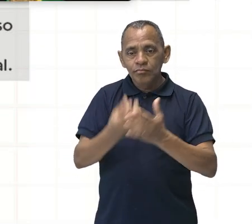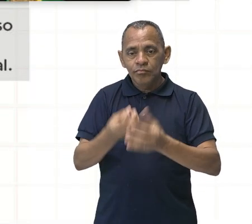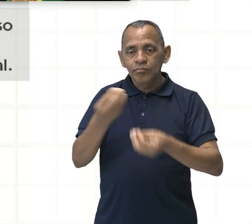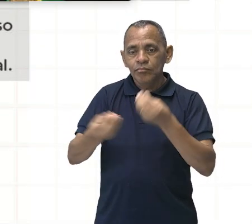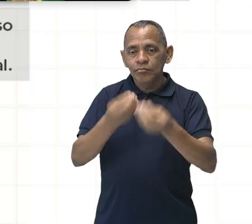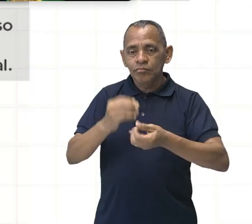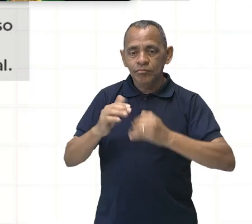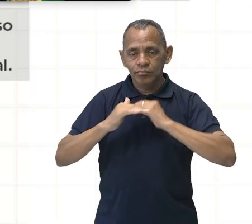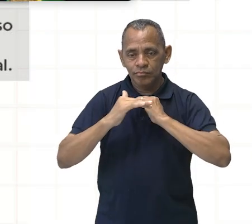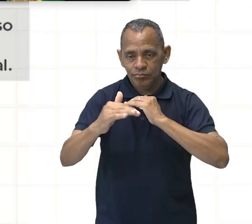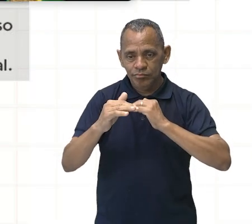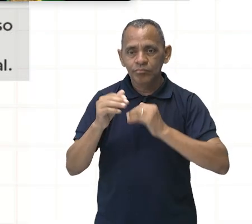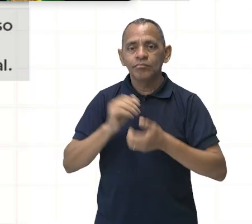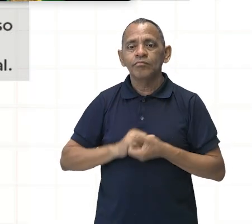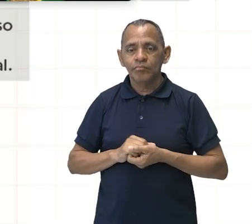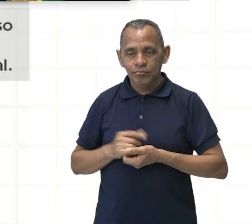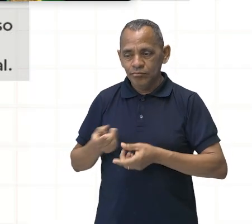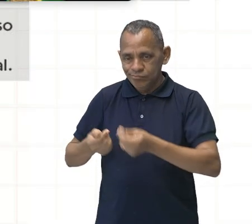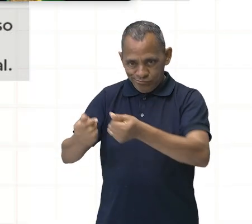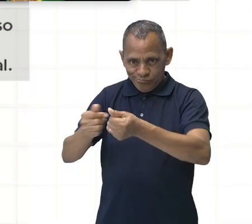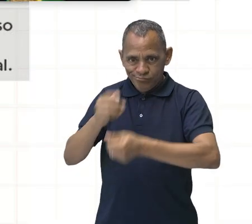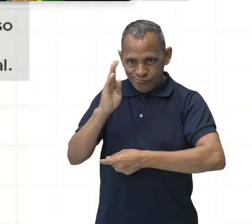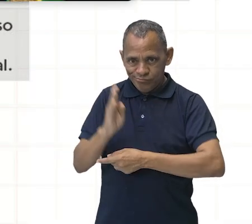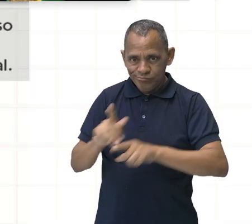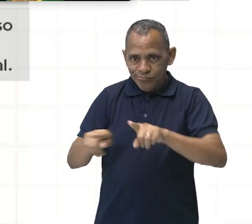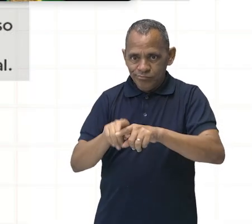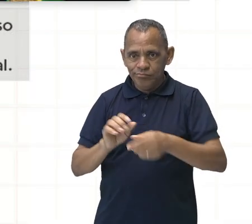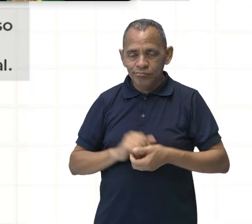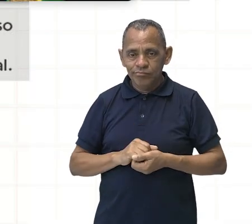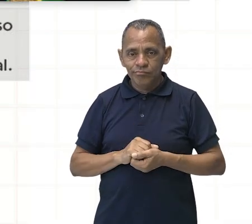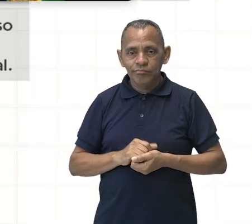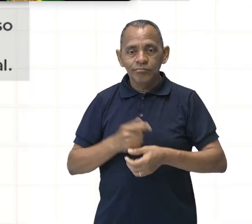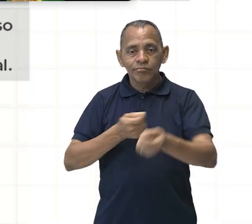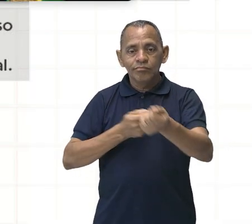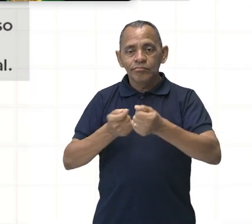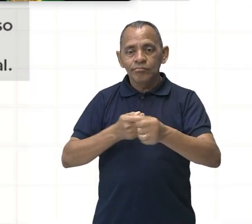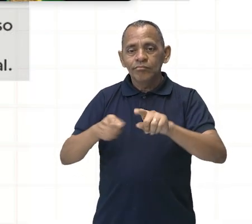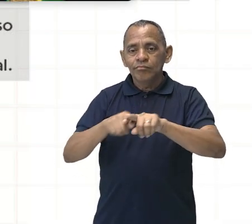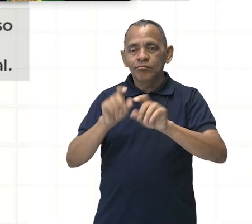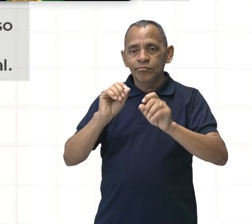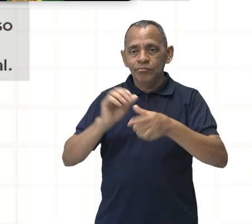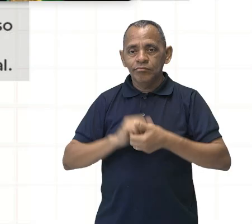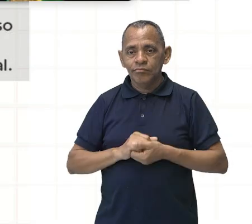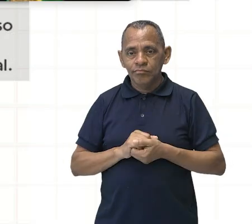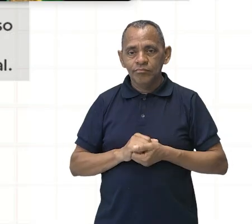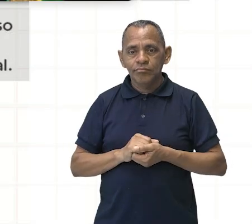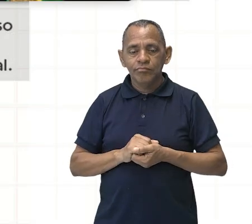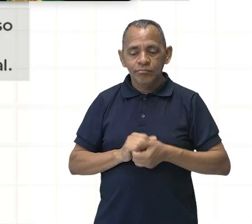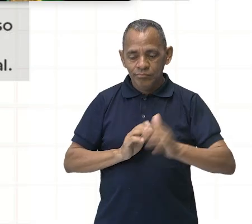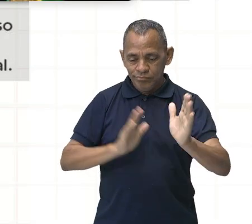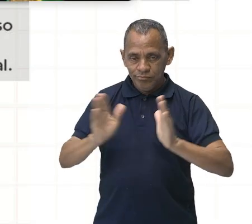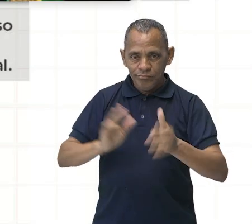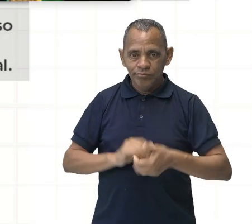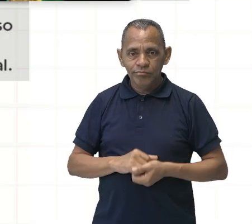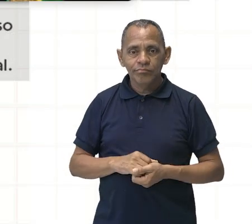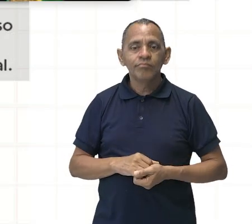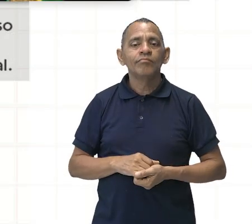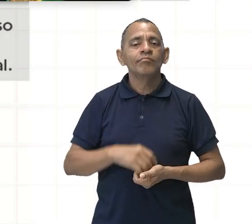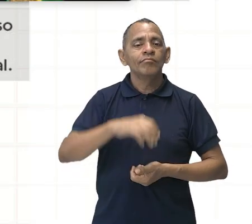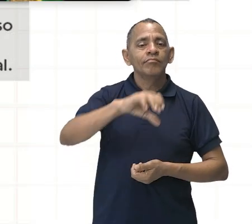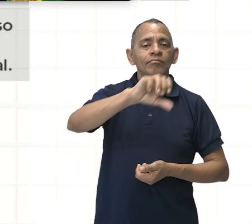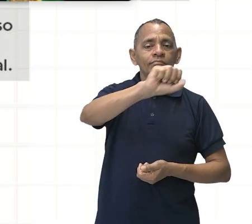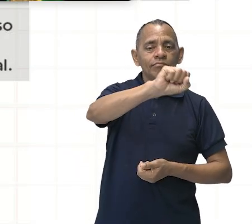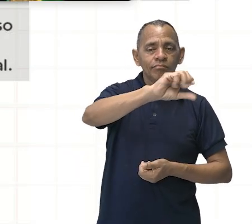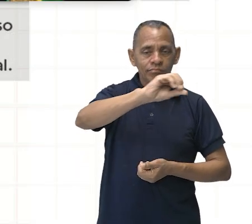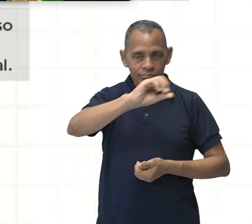e controlar a hiperinflação. Então, entre a década de 80 e 90, a inflação